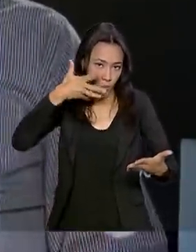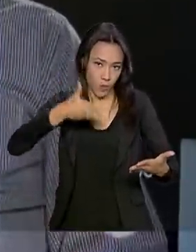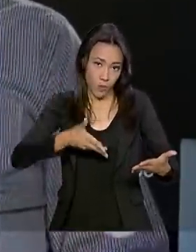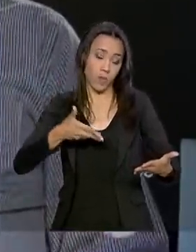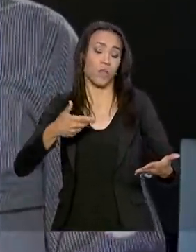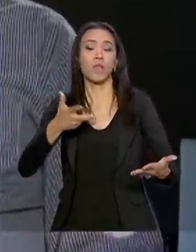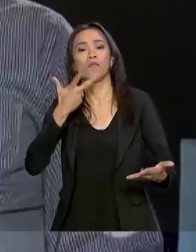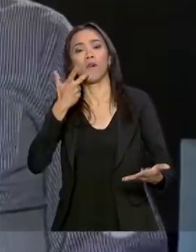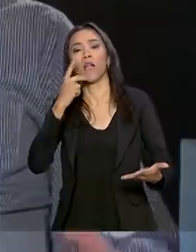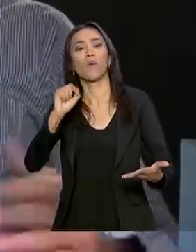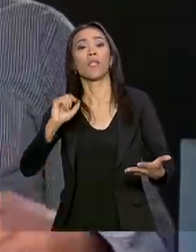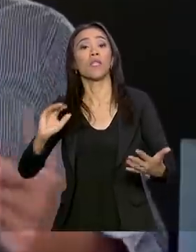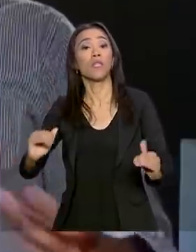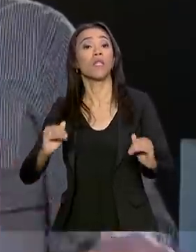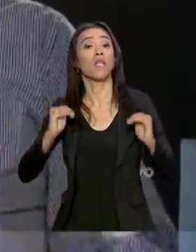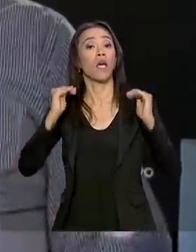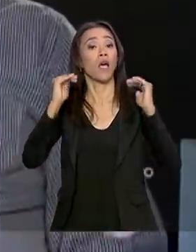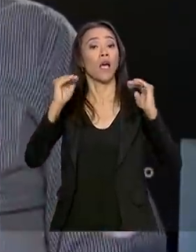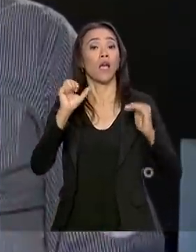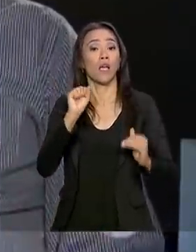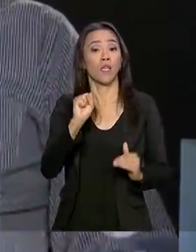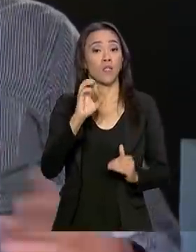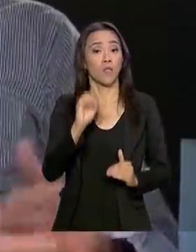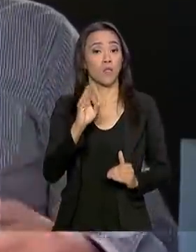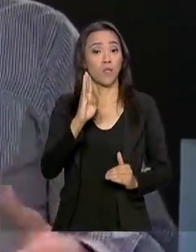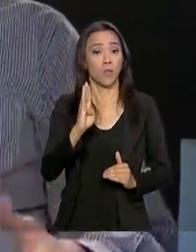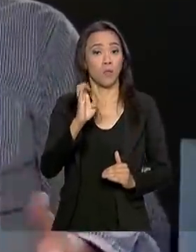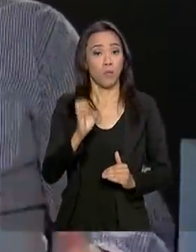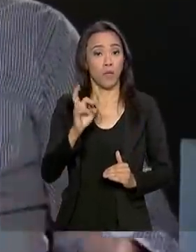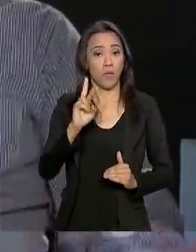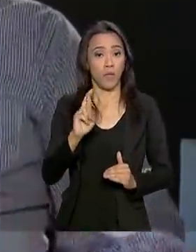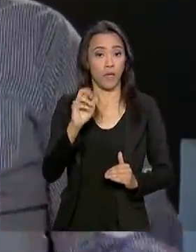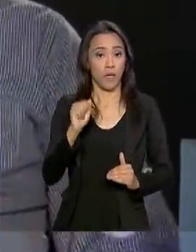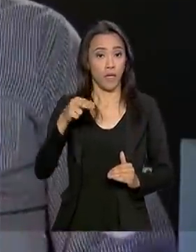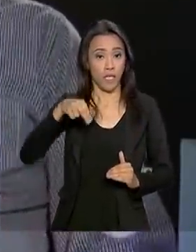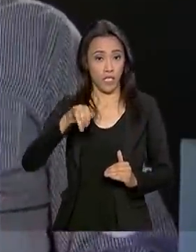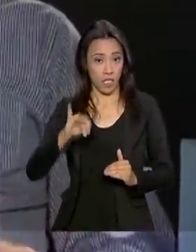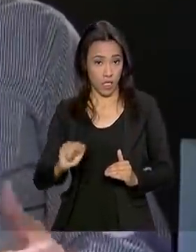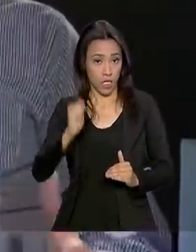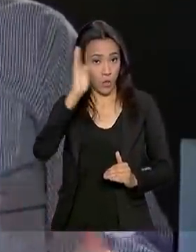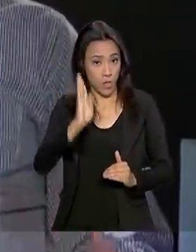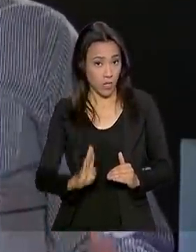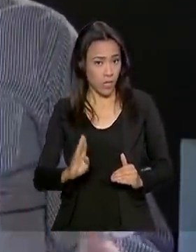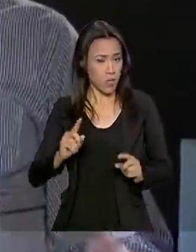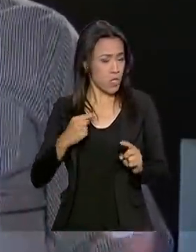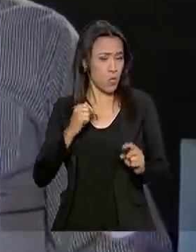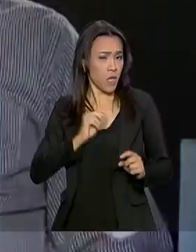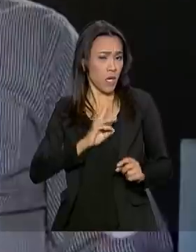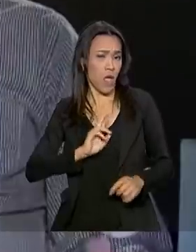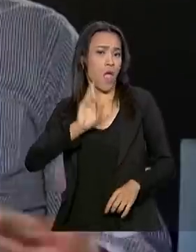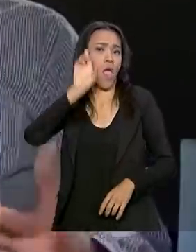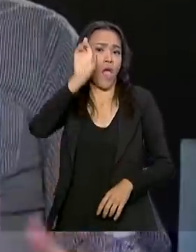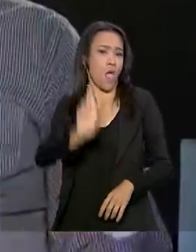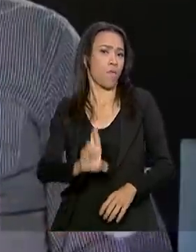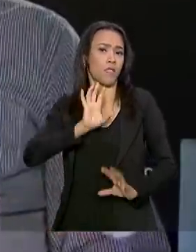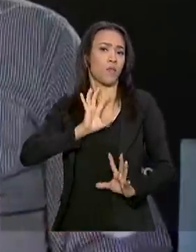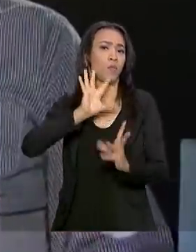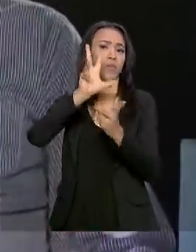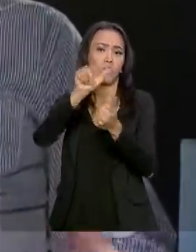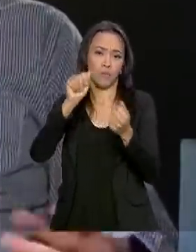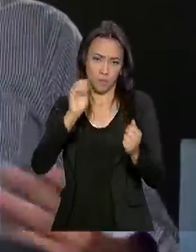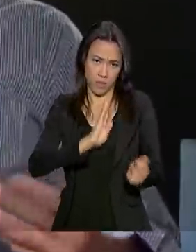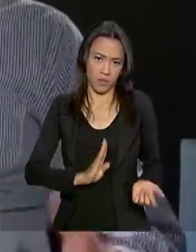questão da nossa soberania e do potencial que o Brasil tem e o que o Brasil representa para o mundo. Coisa que, pelo que me consta, pelo que eu estudei até